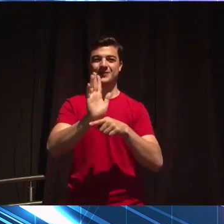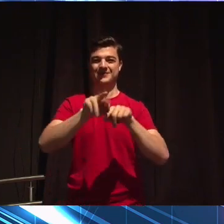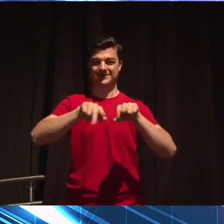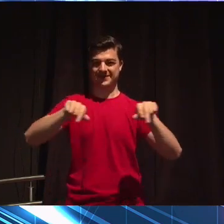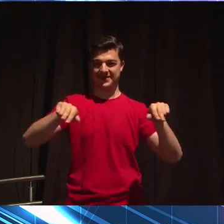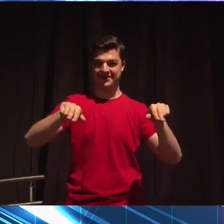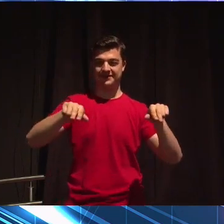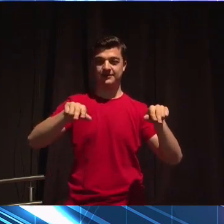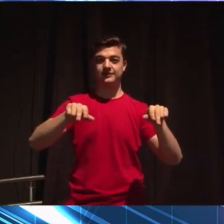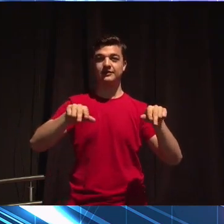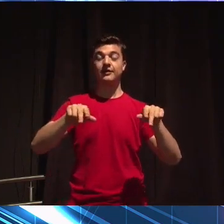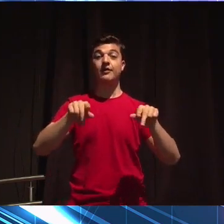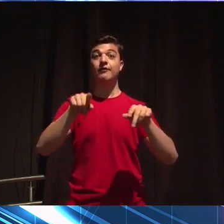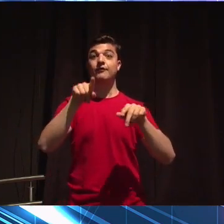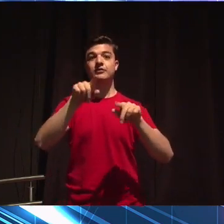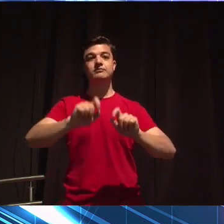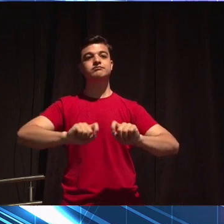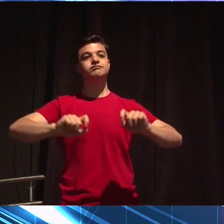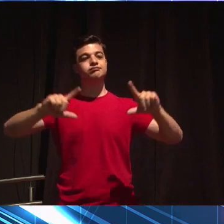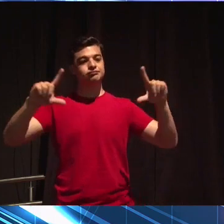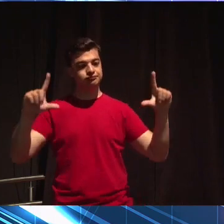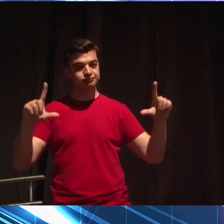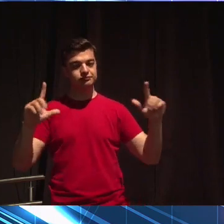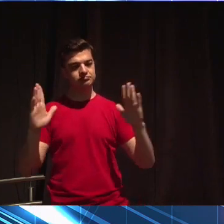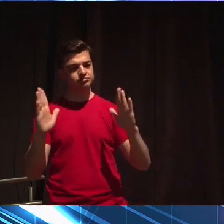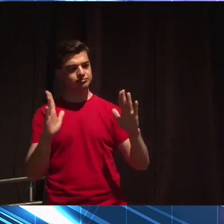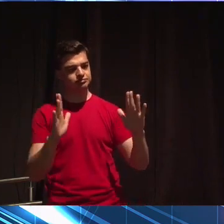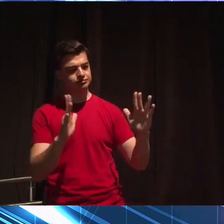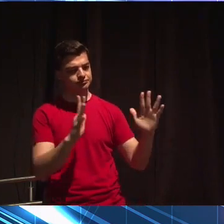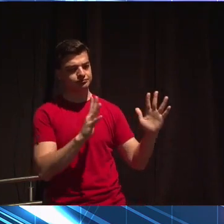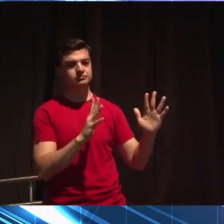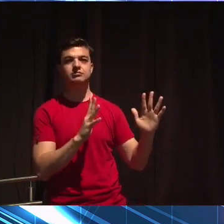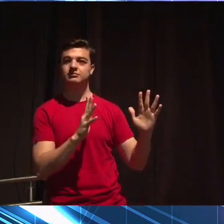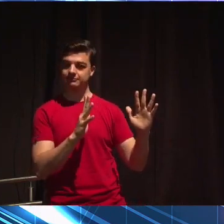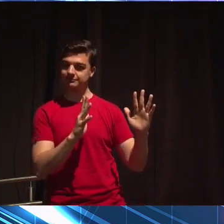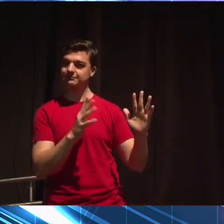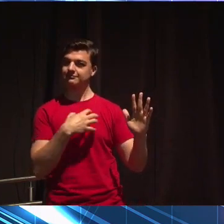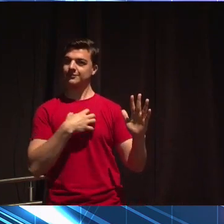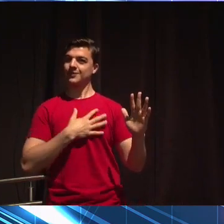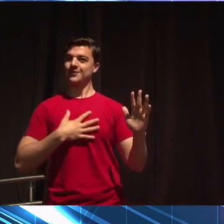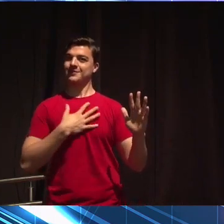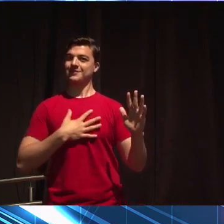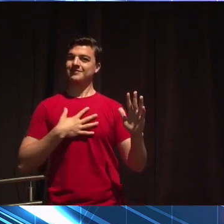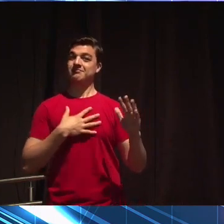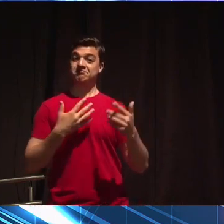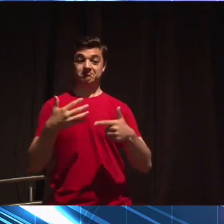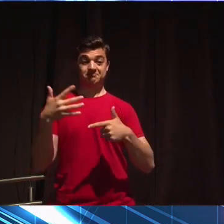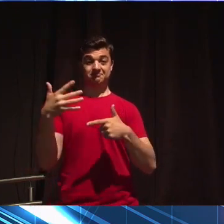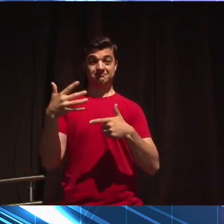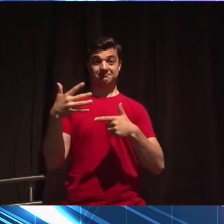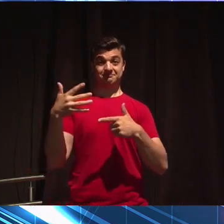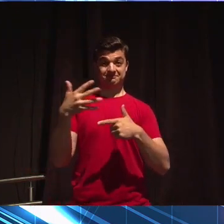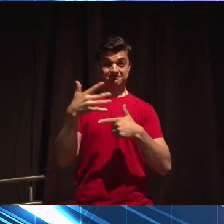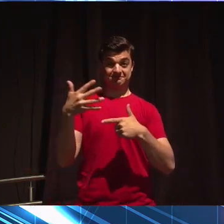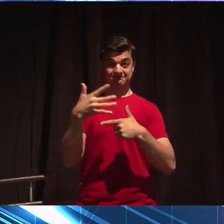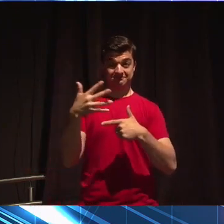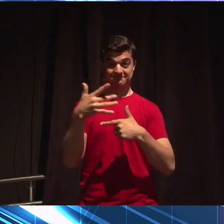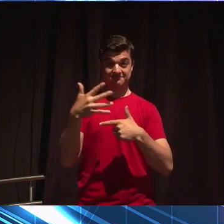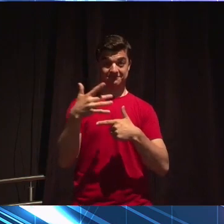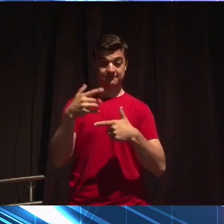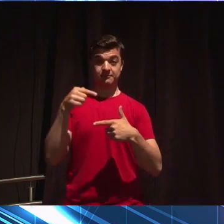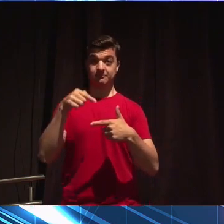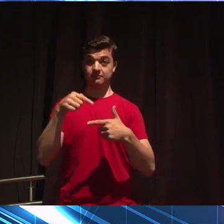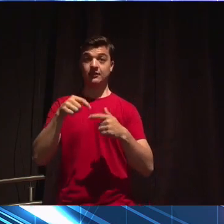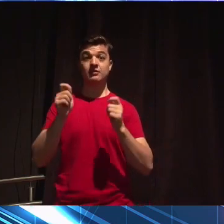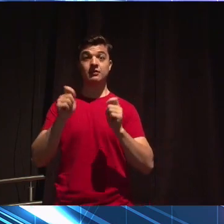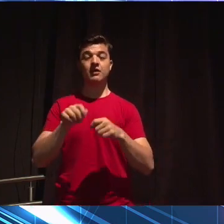você uma experiência completamente individualizada. O Netflix consegue apresentar para você, isso é hoje, ele consegue